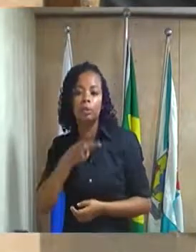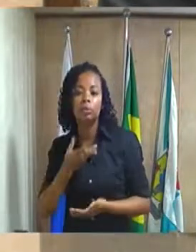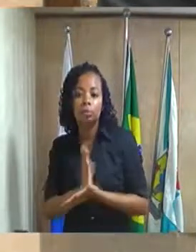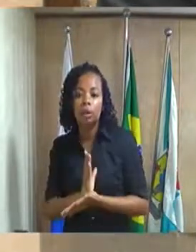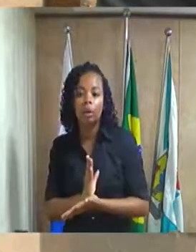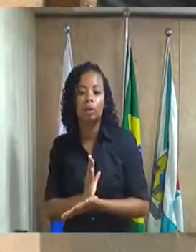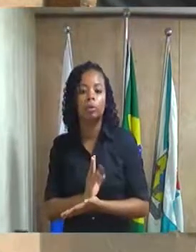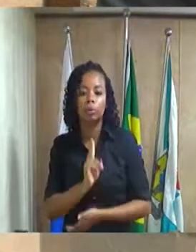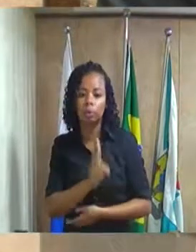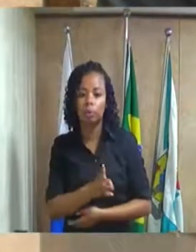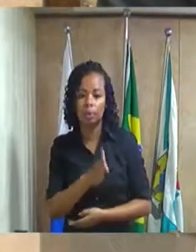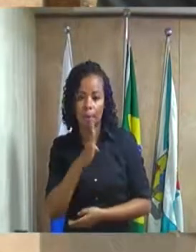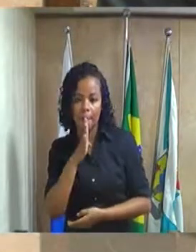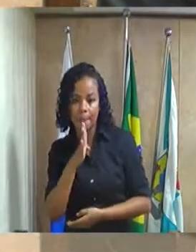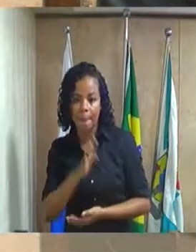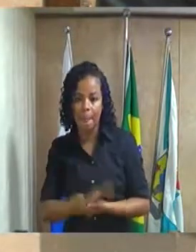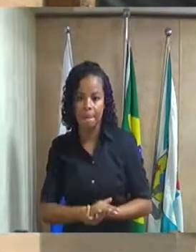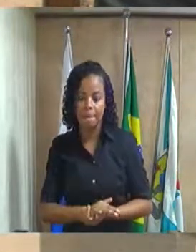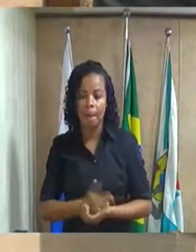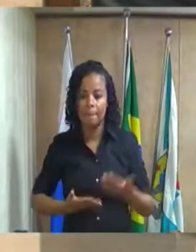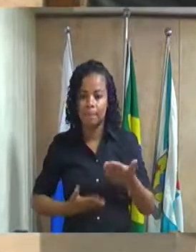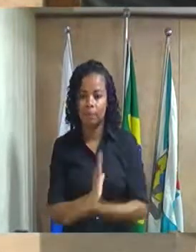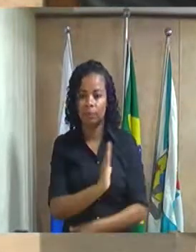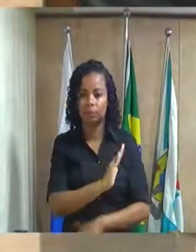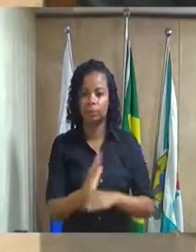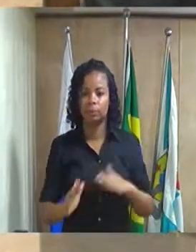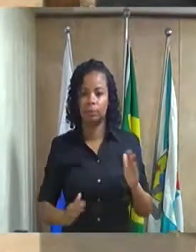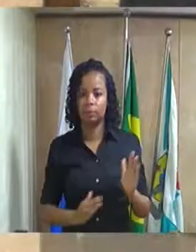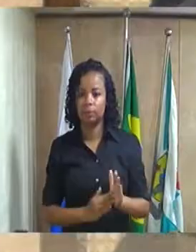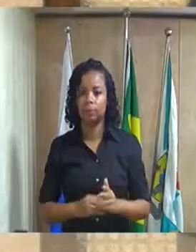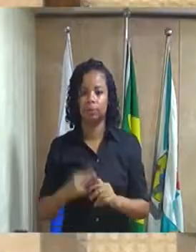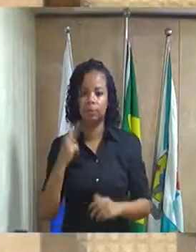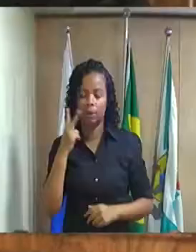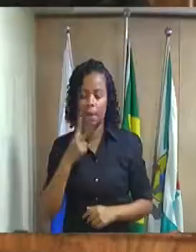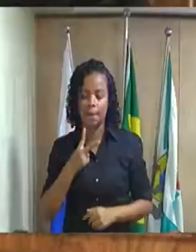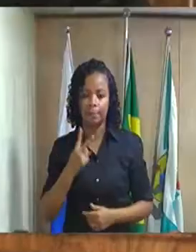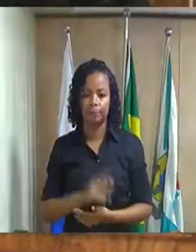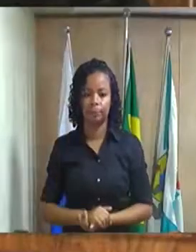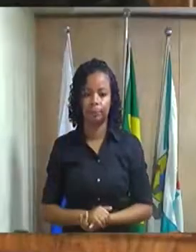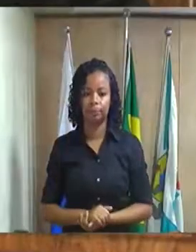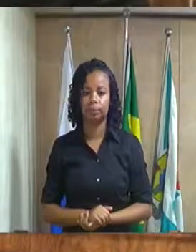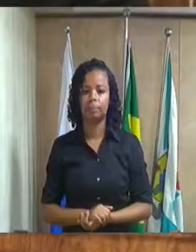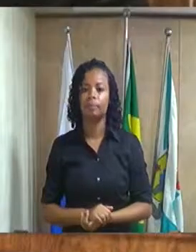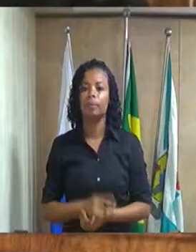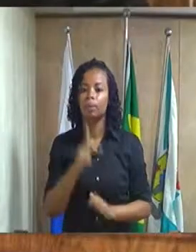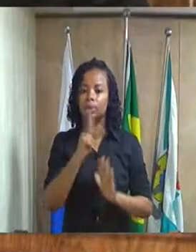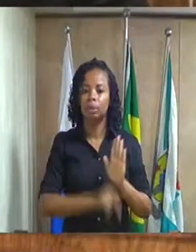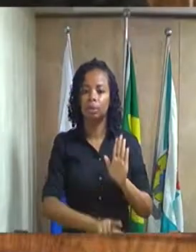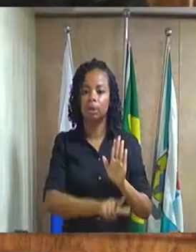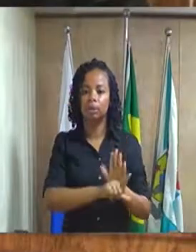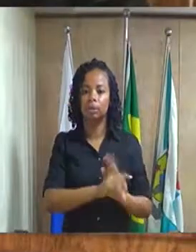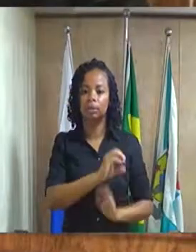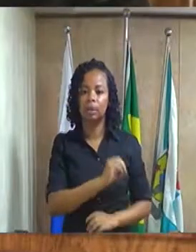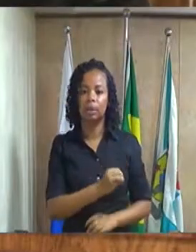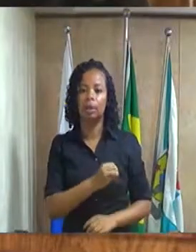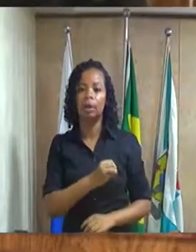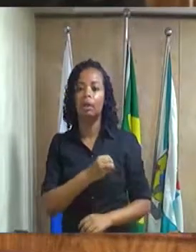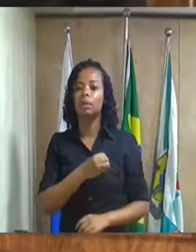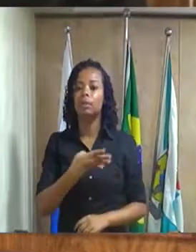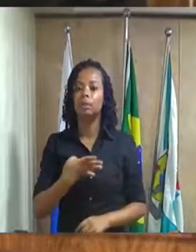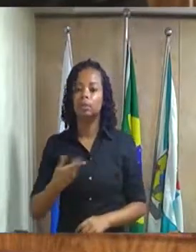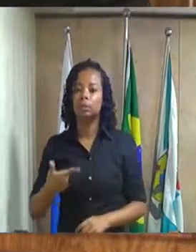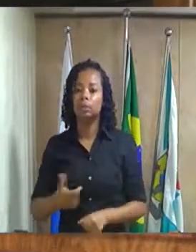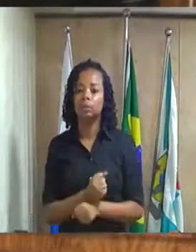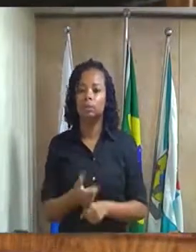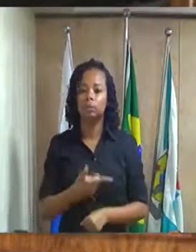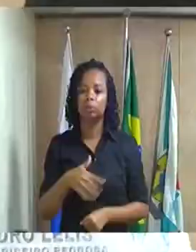permaneçam como estão aprovado por unanimidade projeto de lei número 042 de 2018